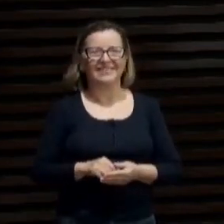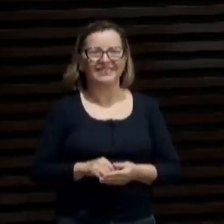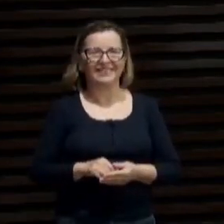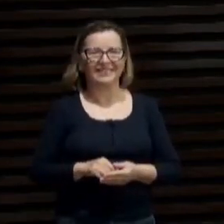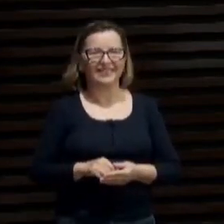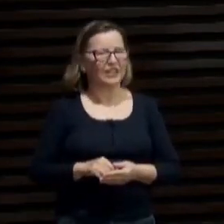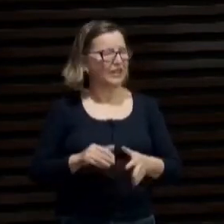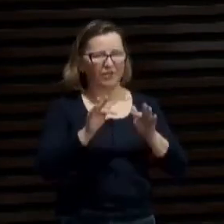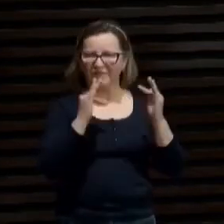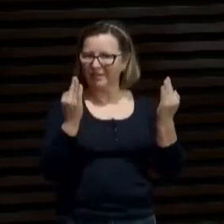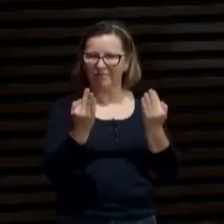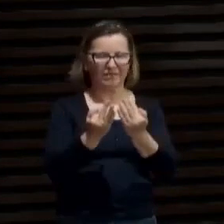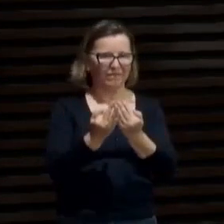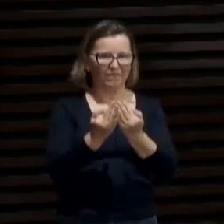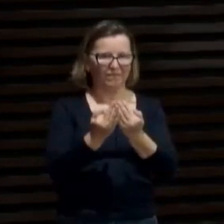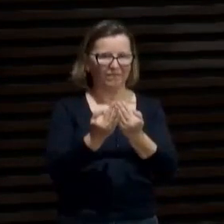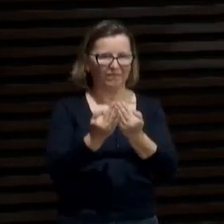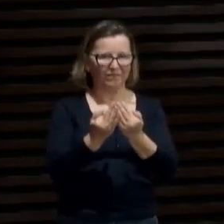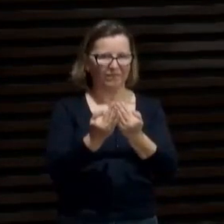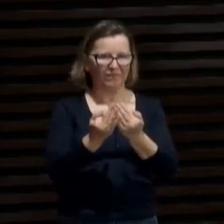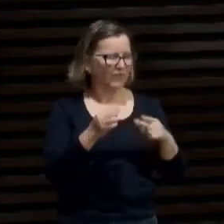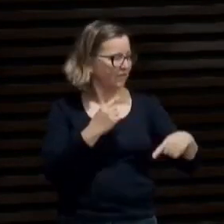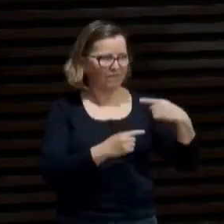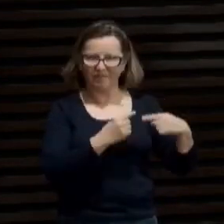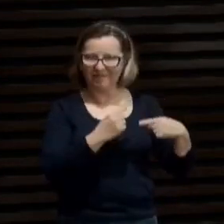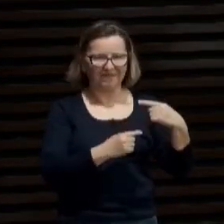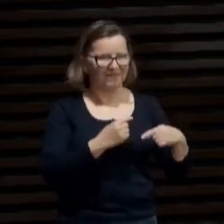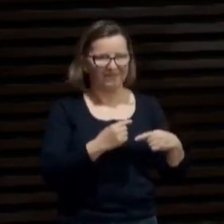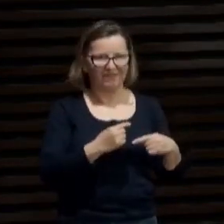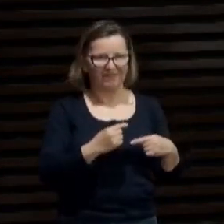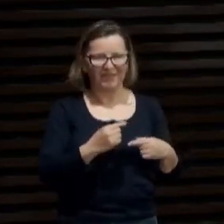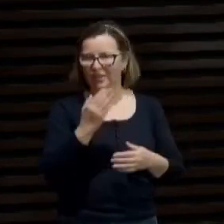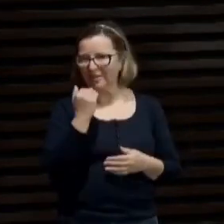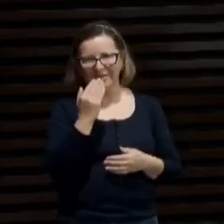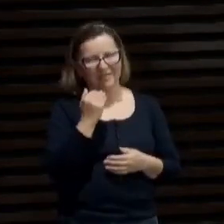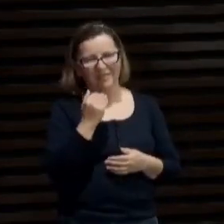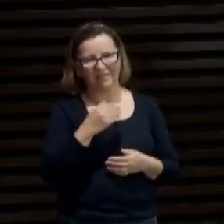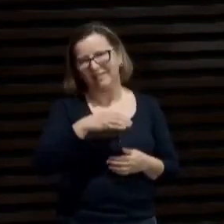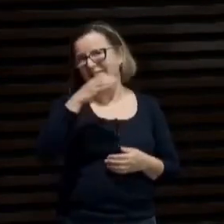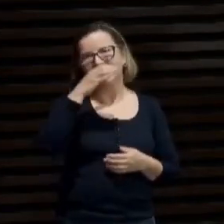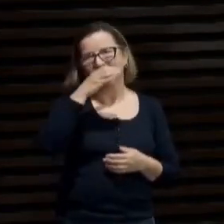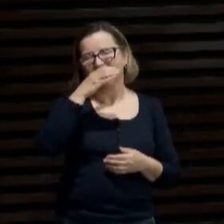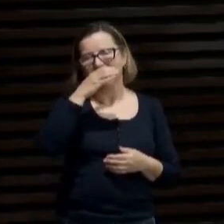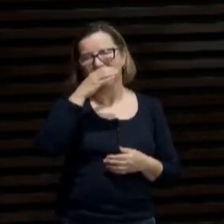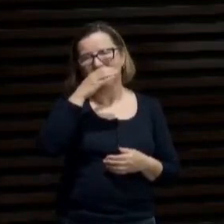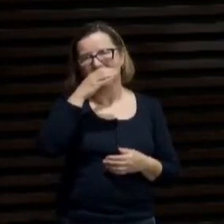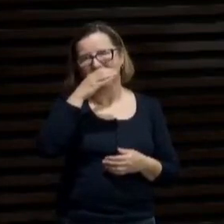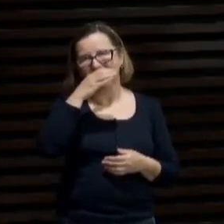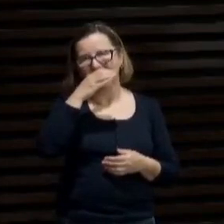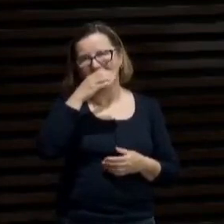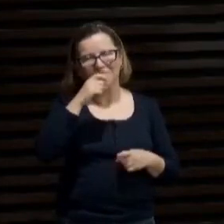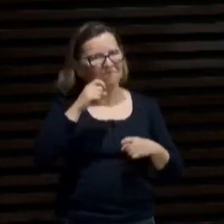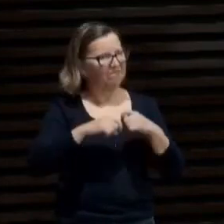Não é família, não é política, não é comida, não é bebida, não é